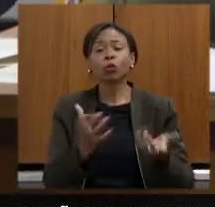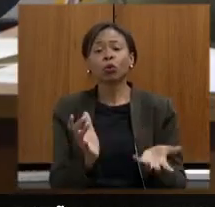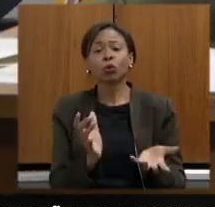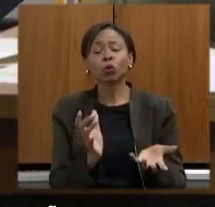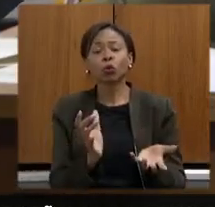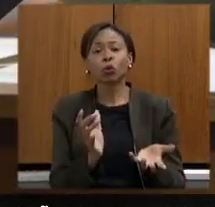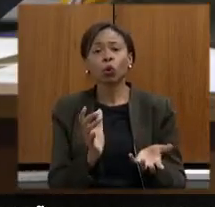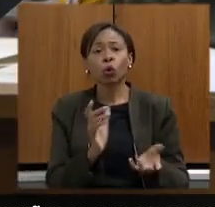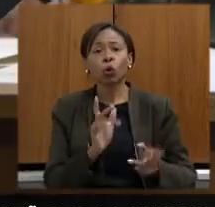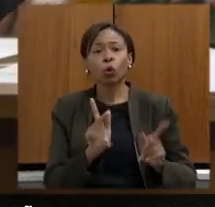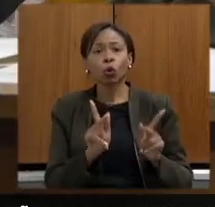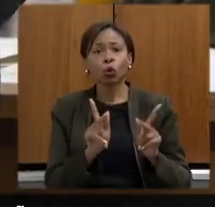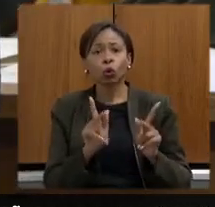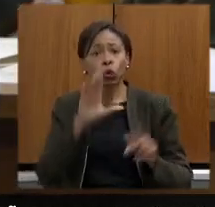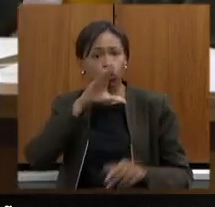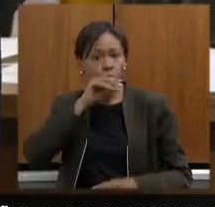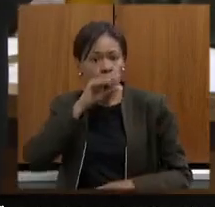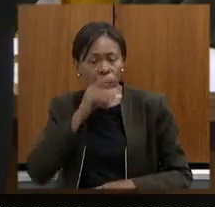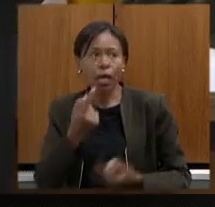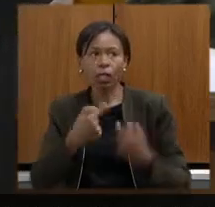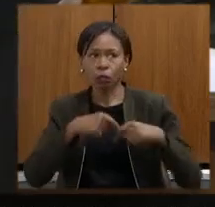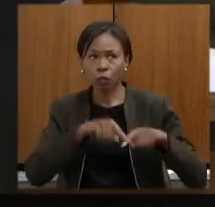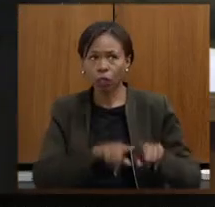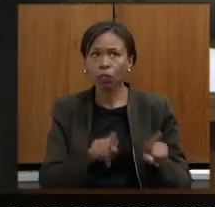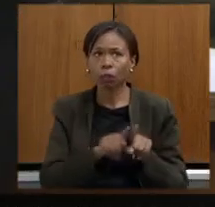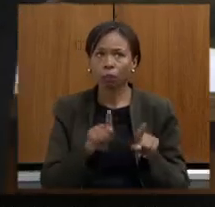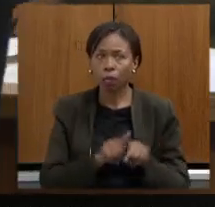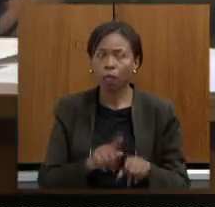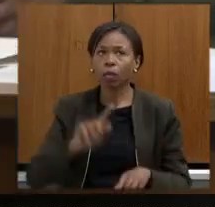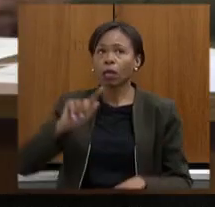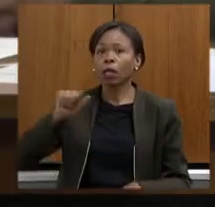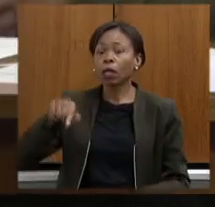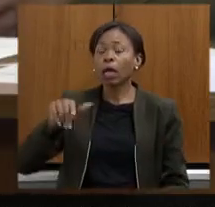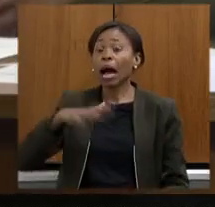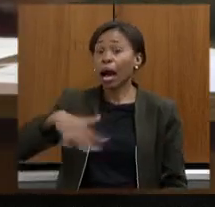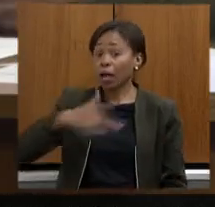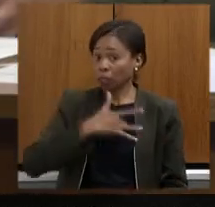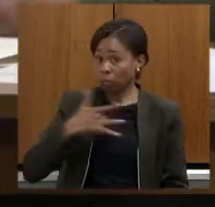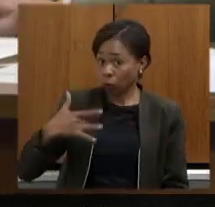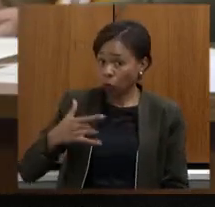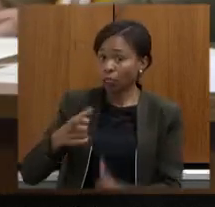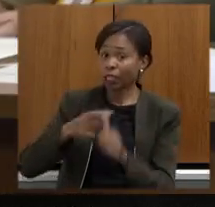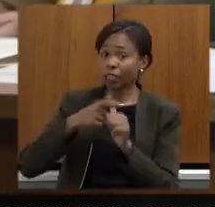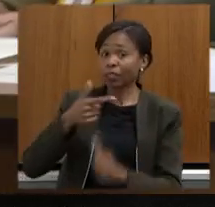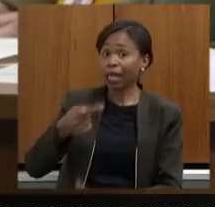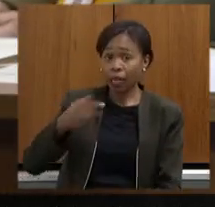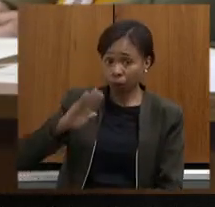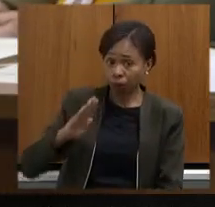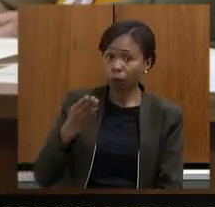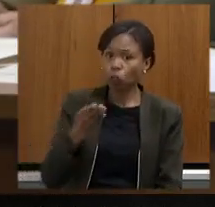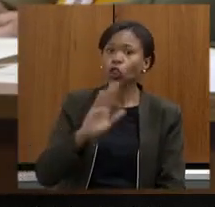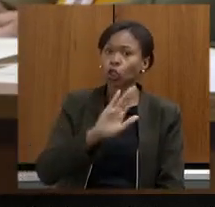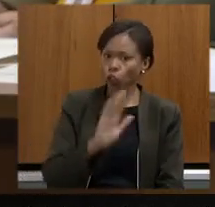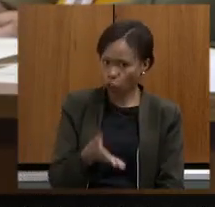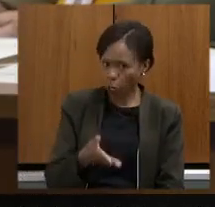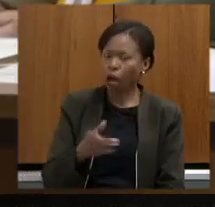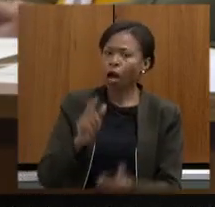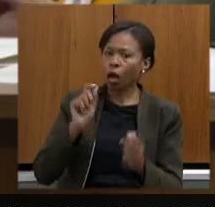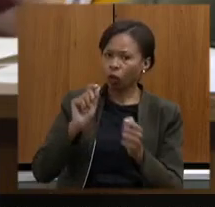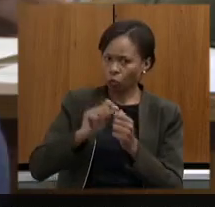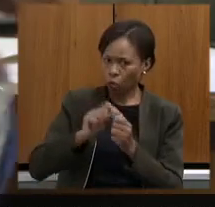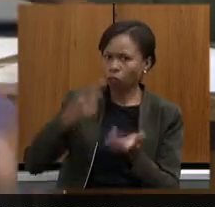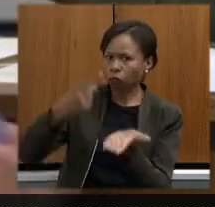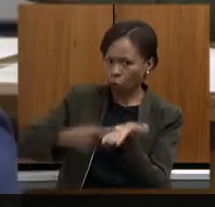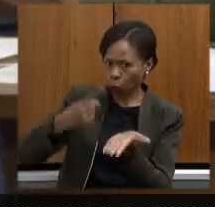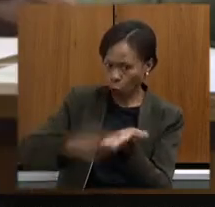luzes quiser explanar um pouco melhor né E também tem que rodar vida da saúde e que se também de 7 bilhões de reais que já foi feito o acordo eo pagamento